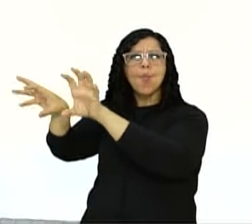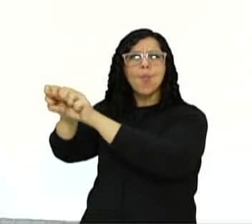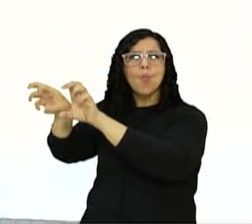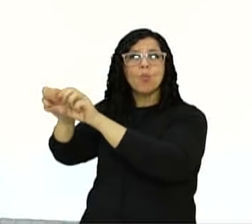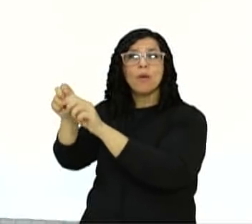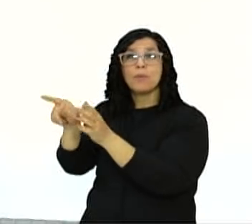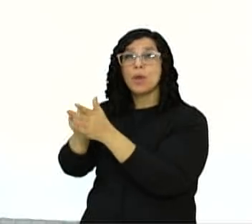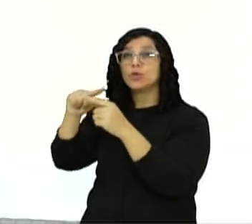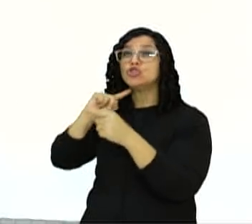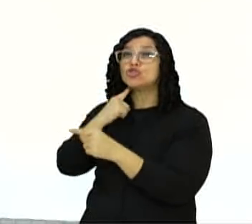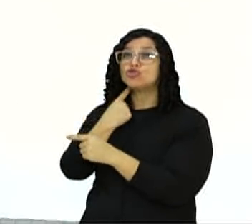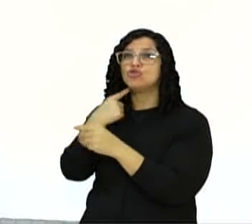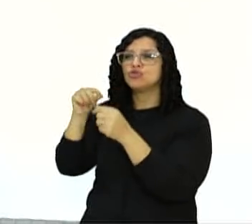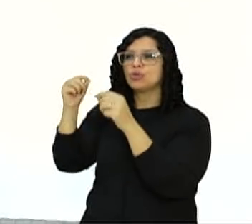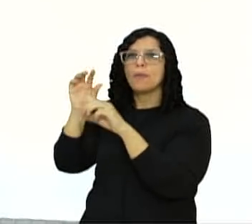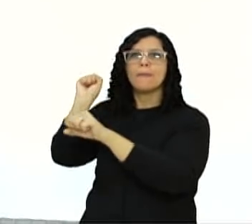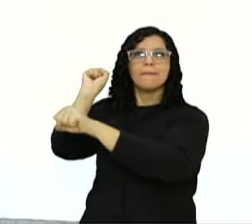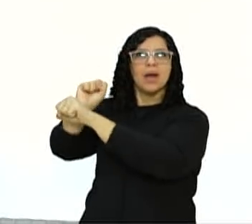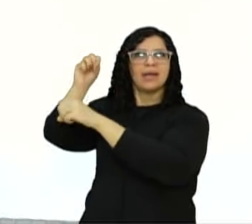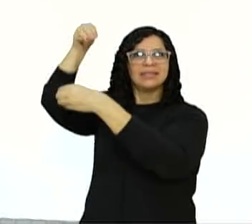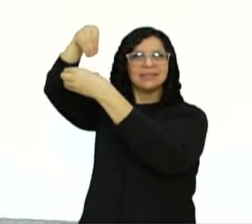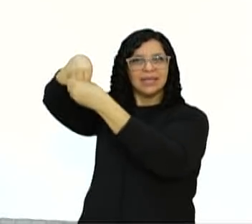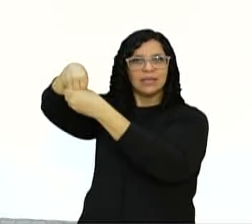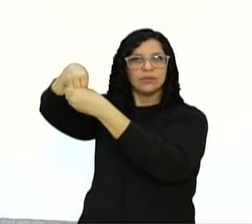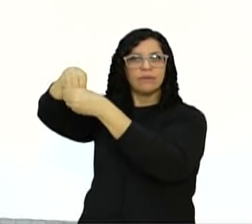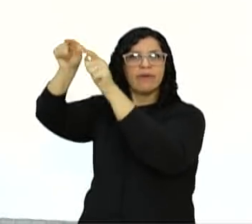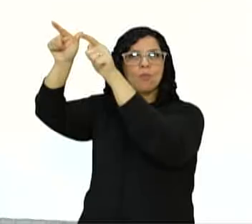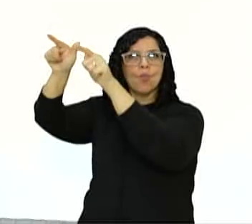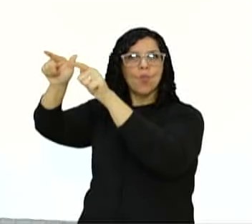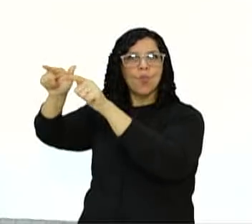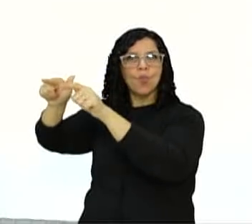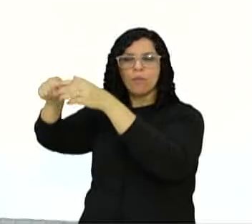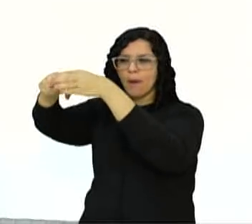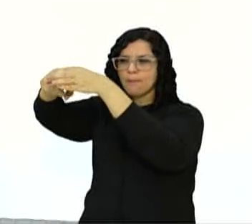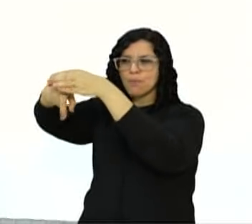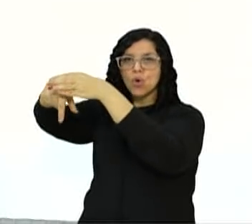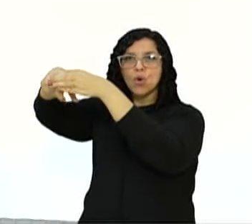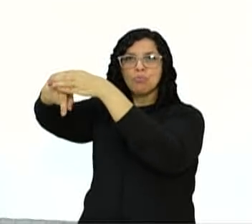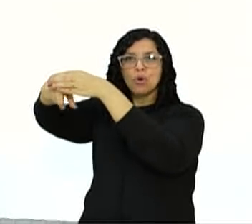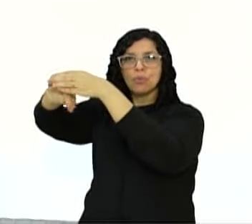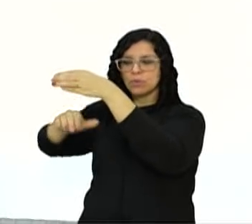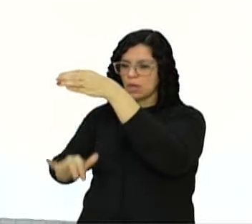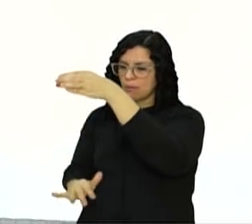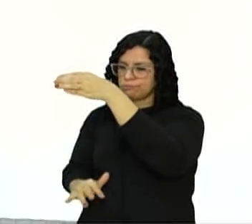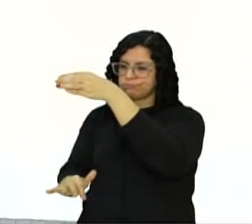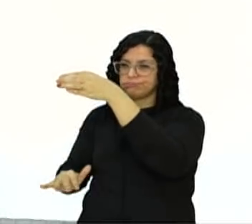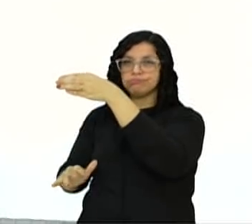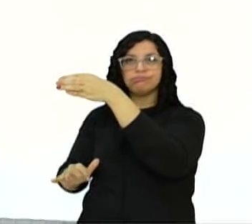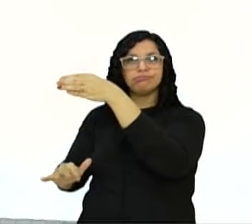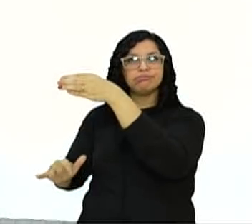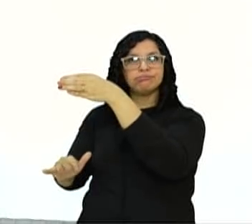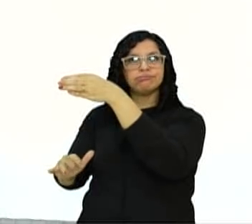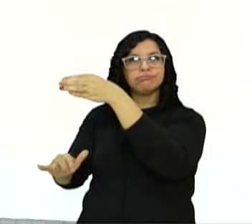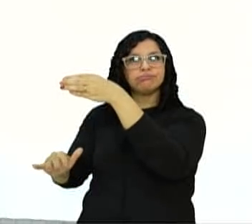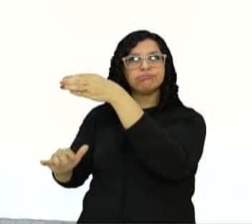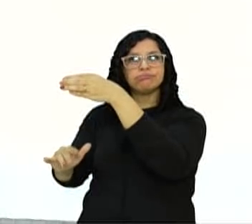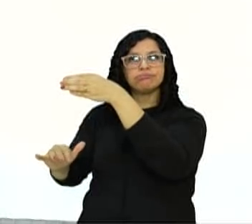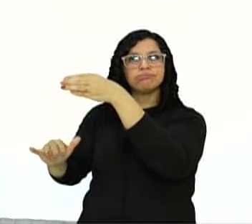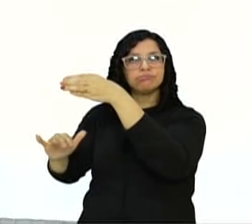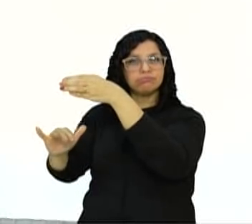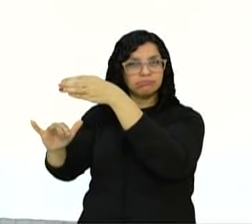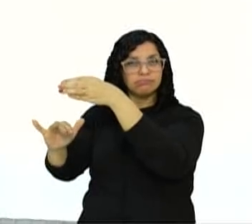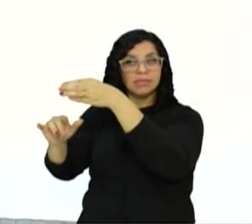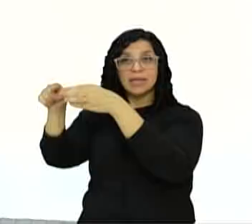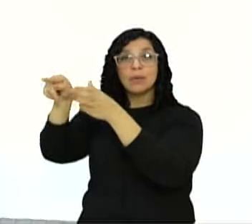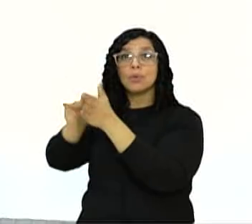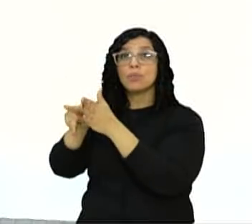retém partículas sólidas e as impurezas. Depois, uma camada interna da vela, feita